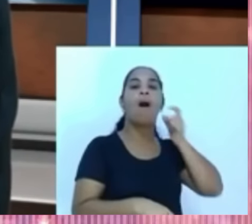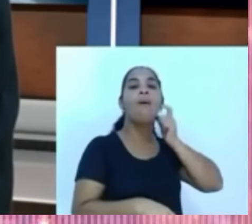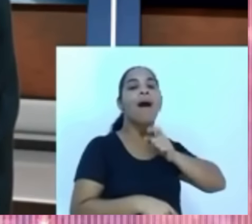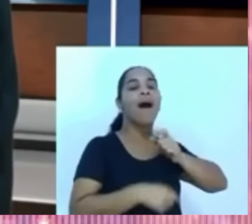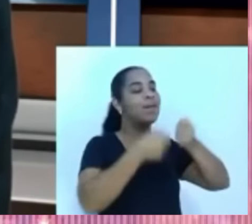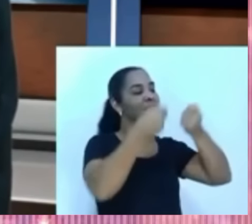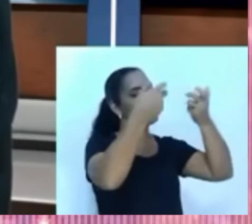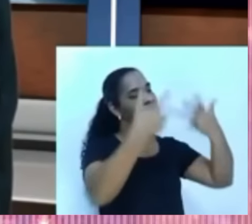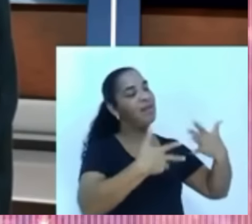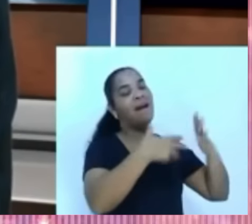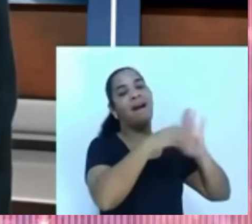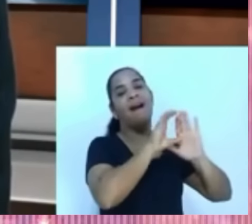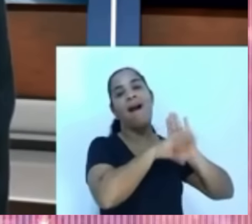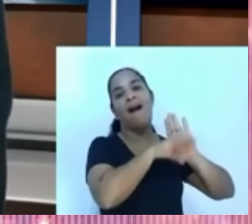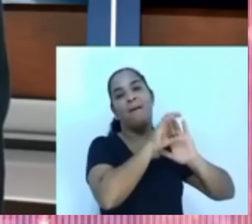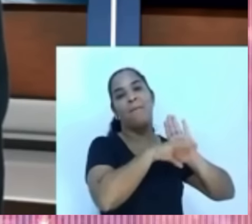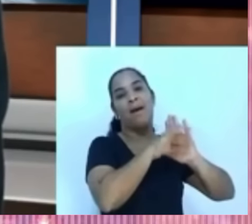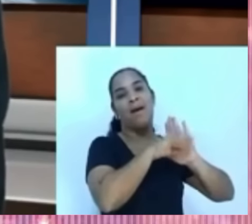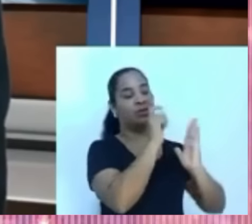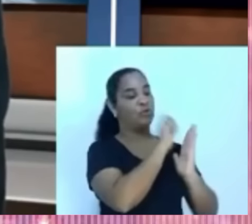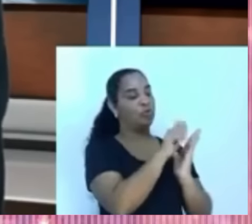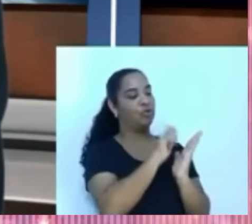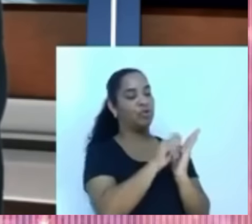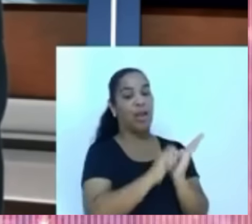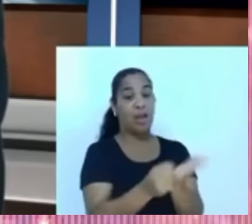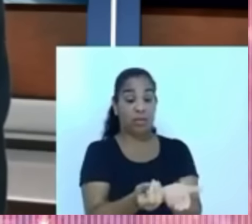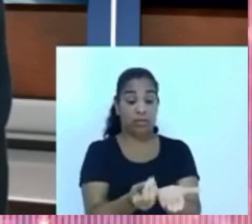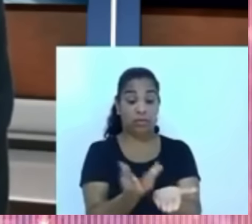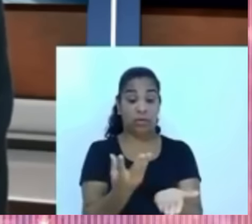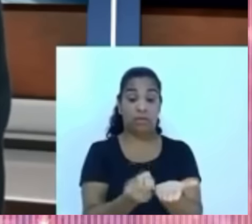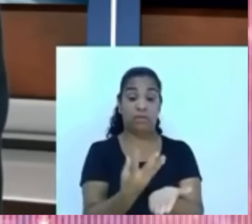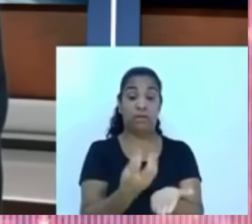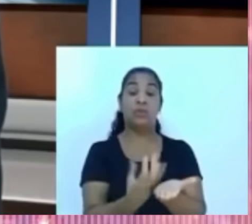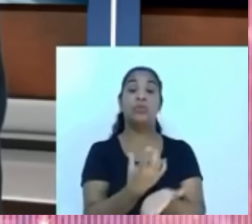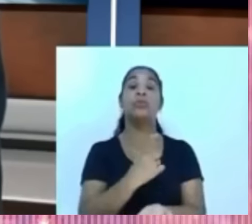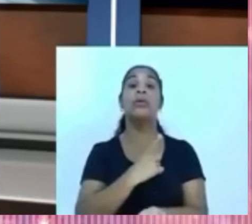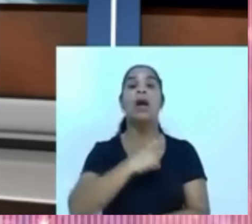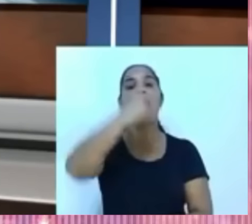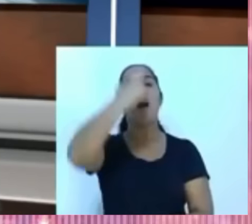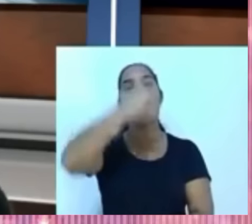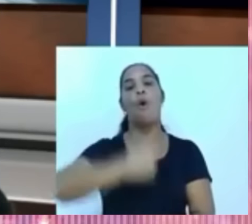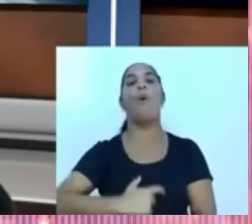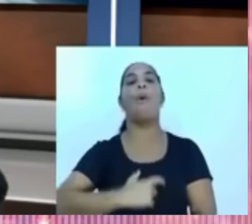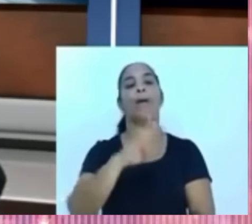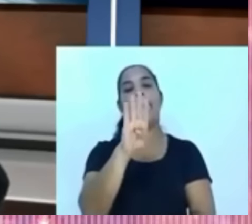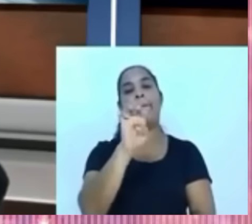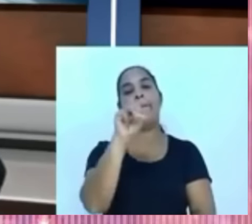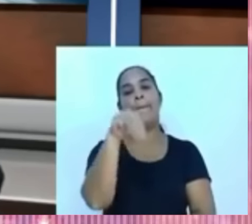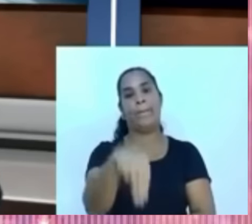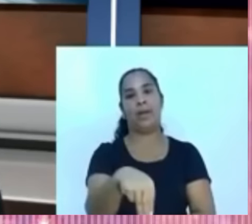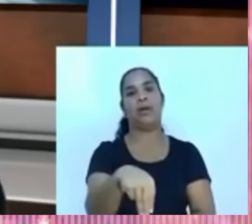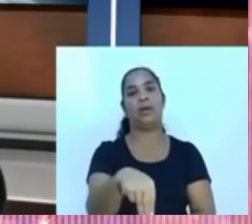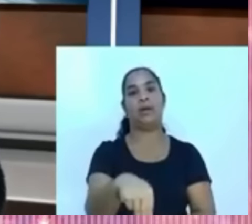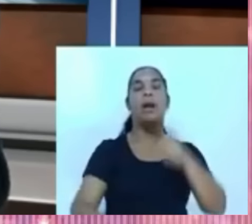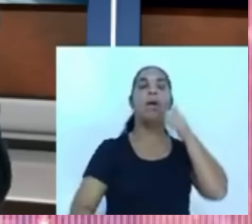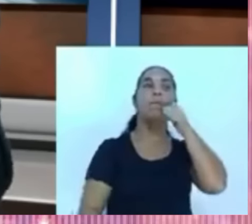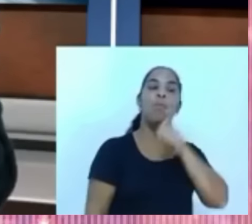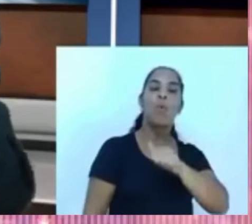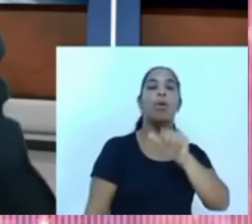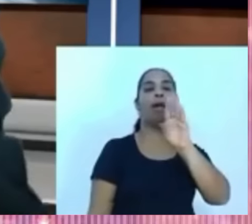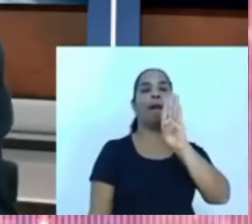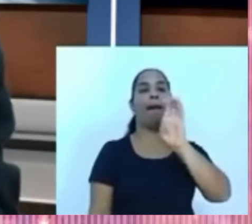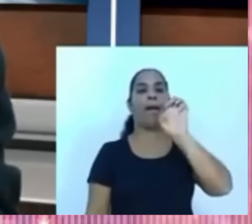numa página lírica do Evangelho Segundo espiritismo o homem de bem e é o homem e a mulher de bem